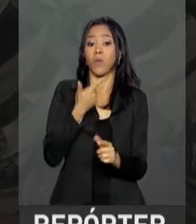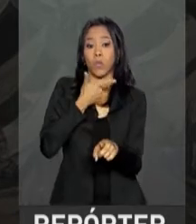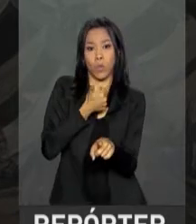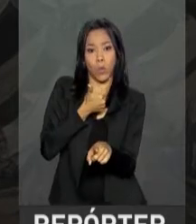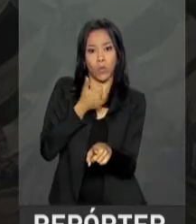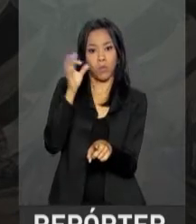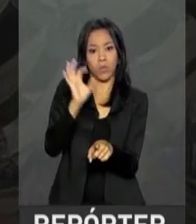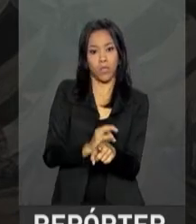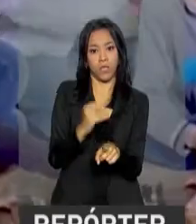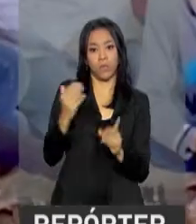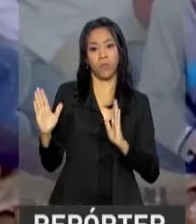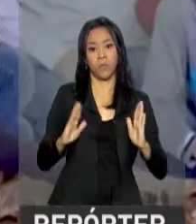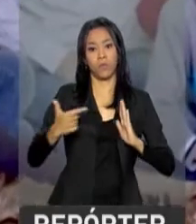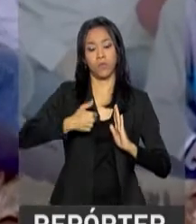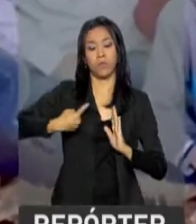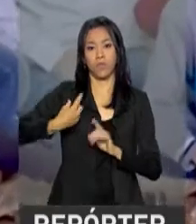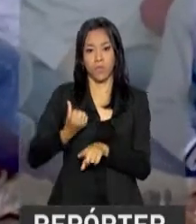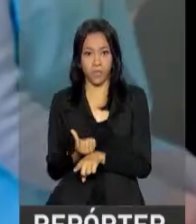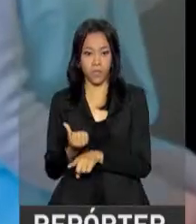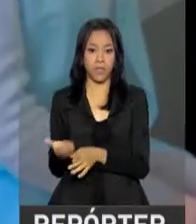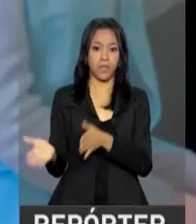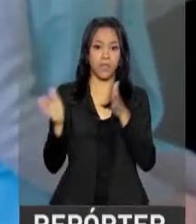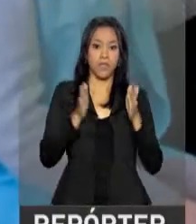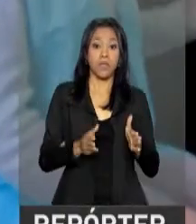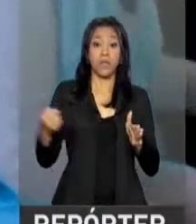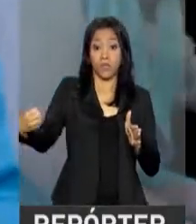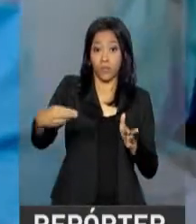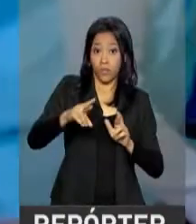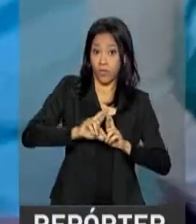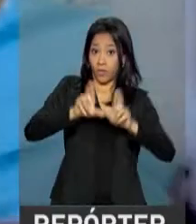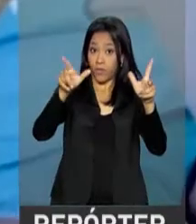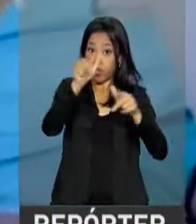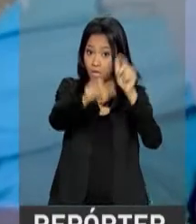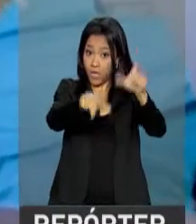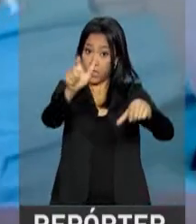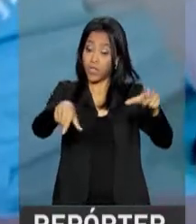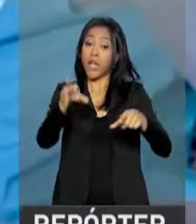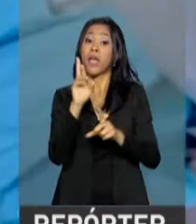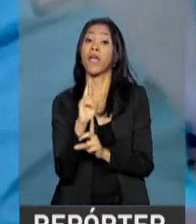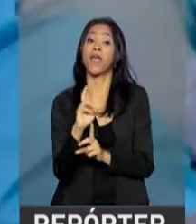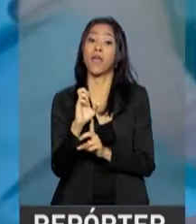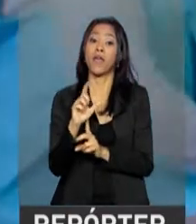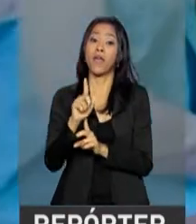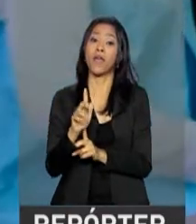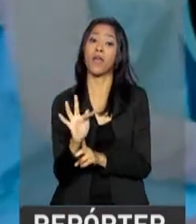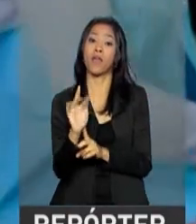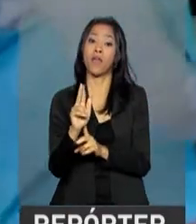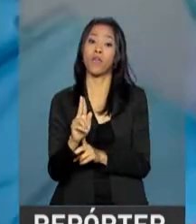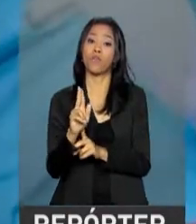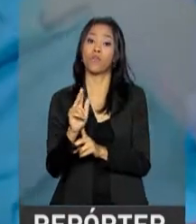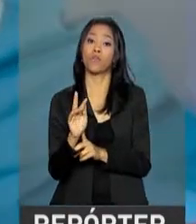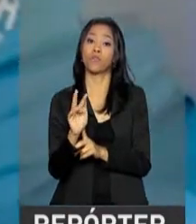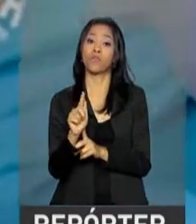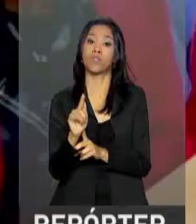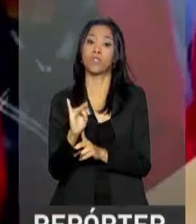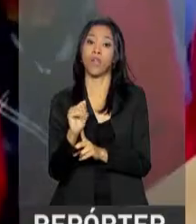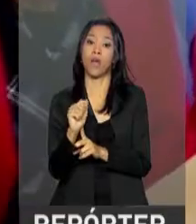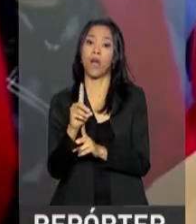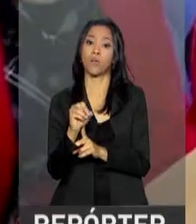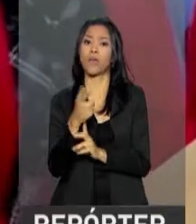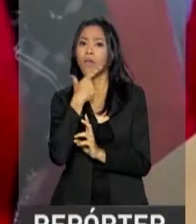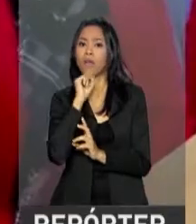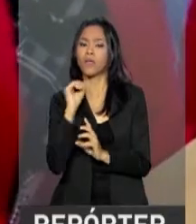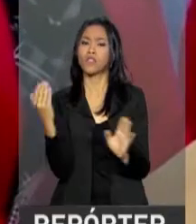2016 diferente dos imigrantes são considerados refugiados os estrangeiros que sofrem perseguição no país de origem